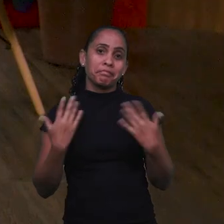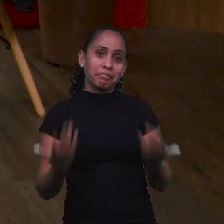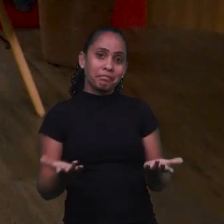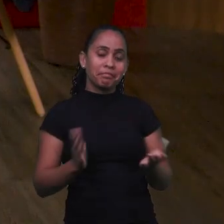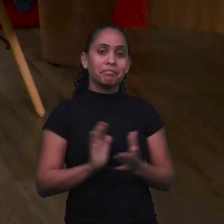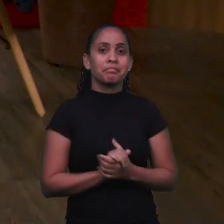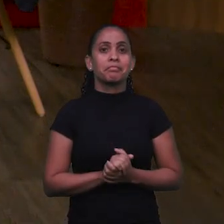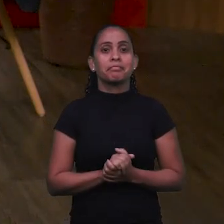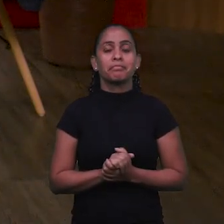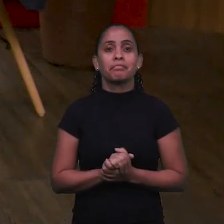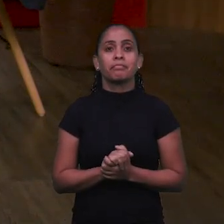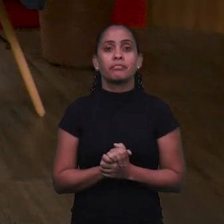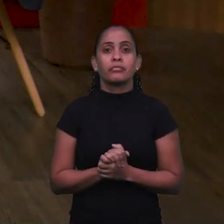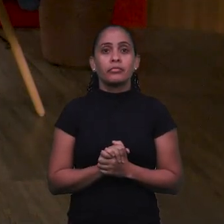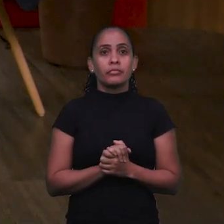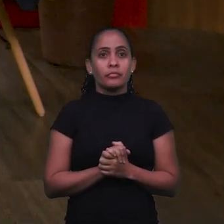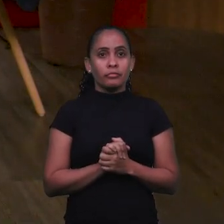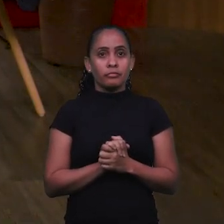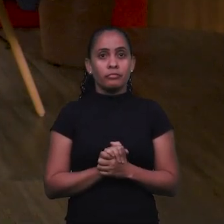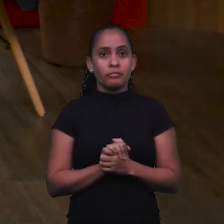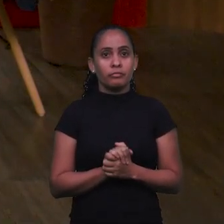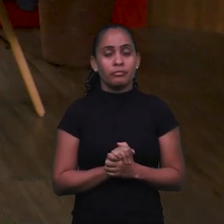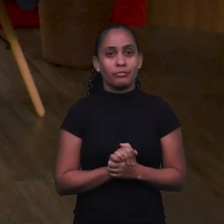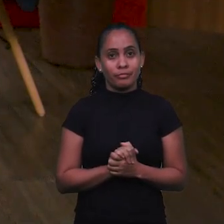Batizado. Porque